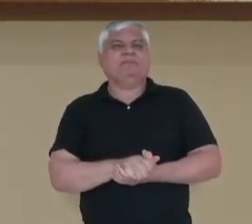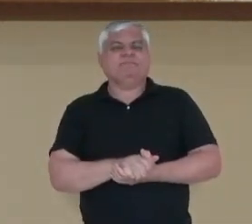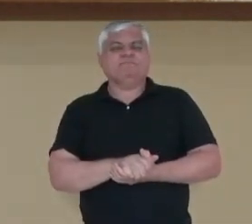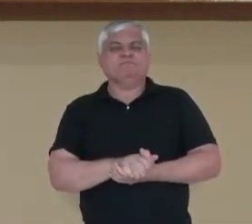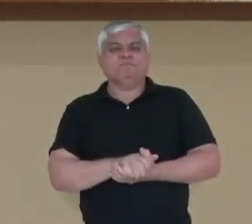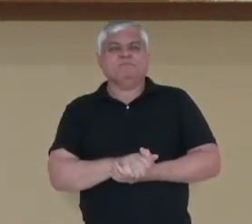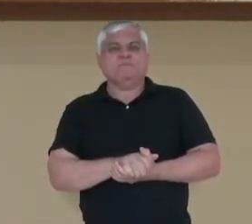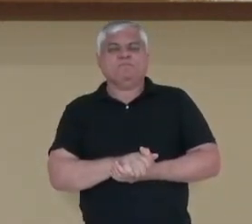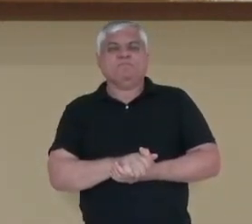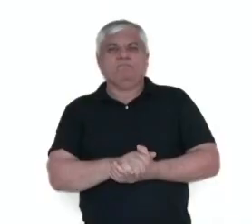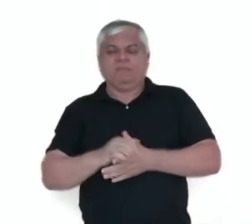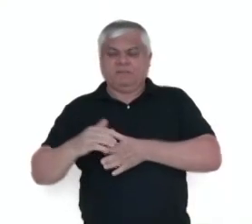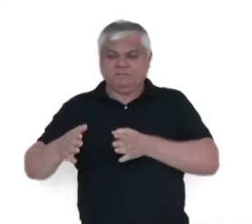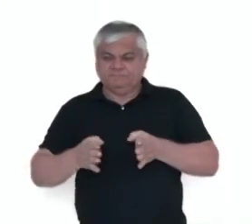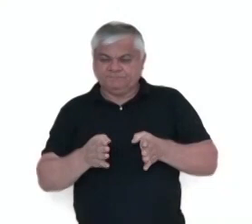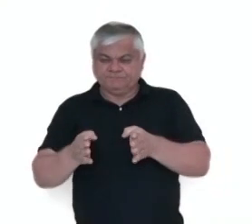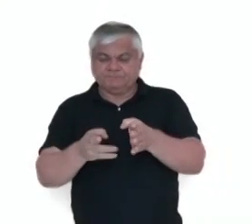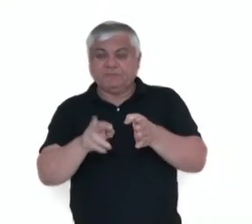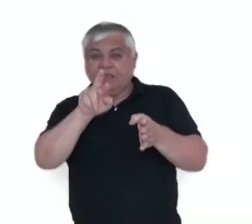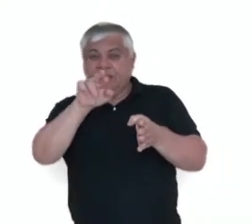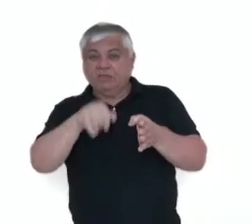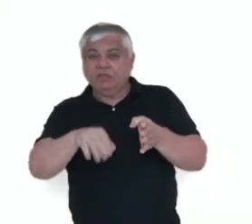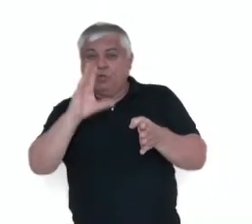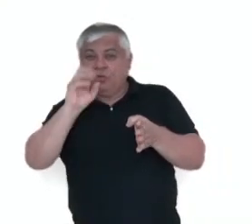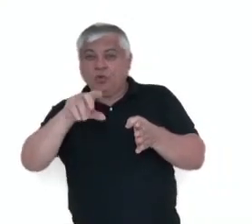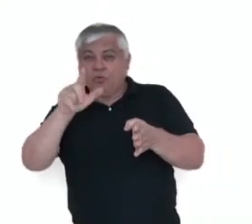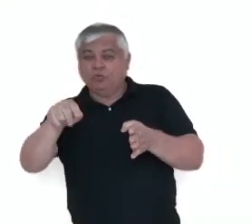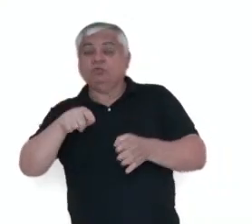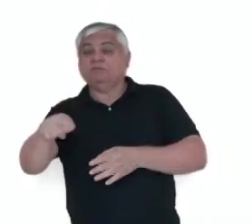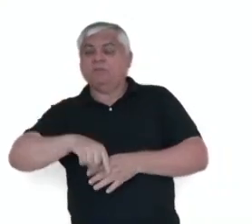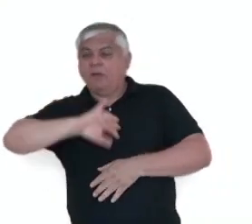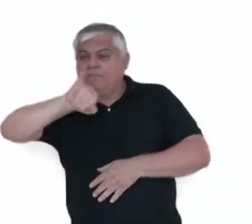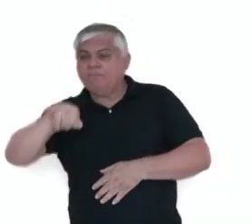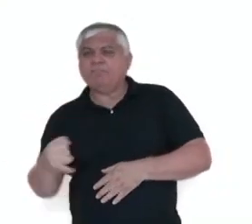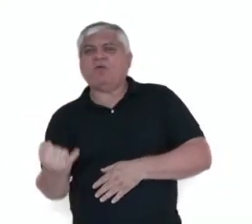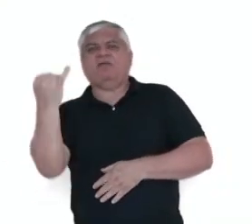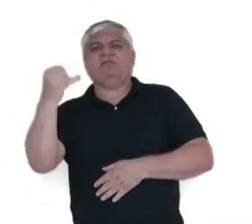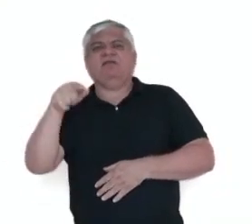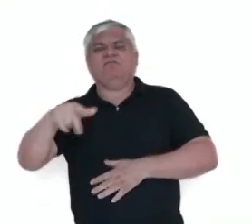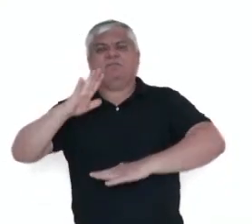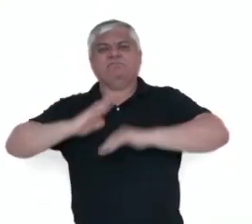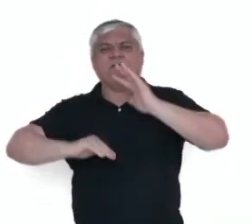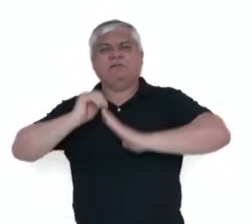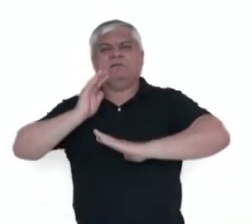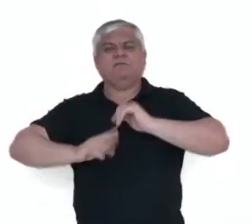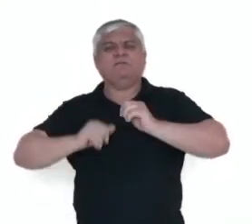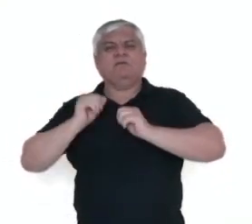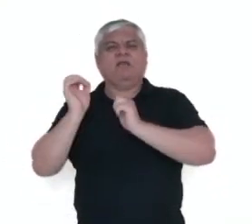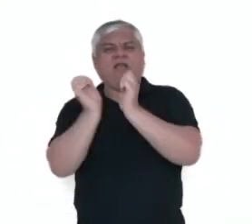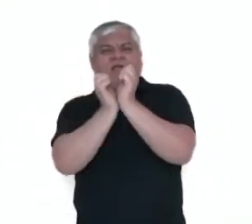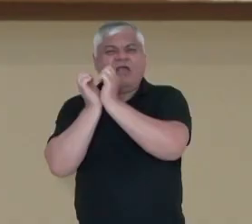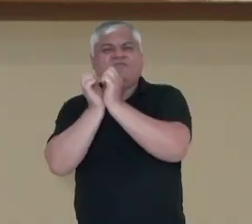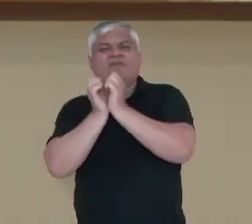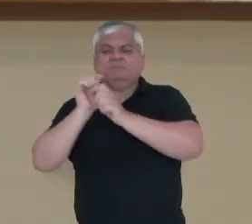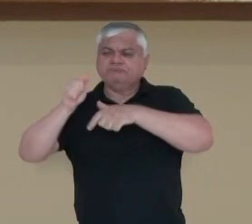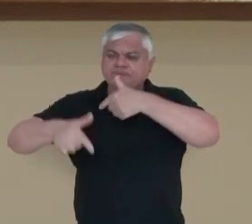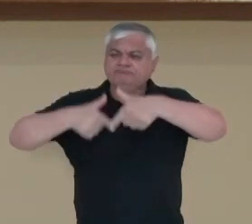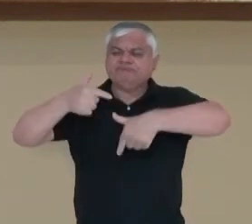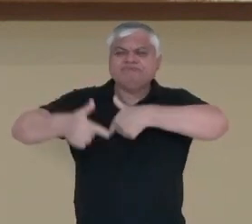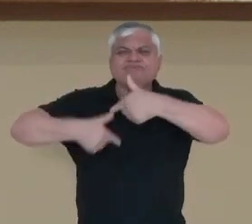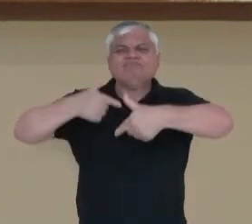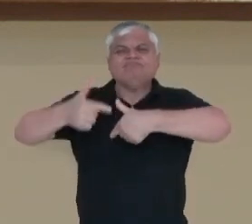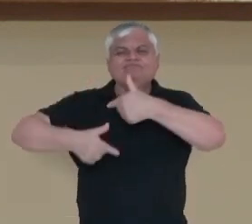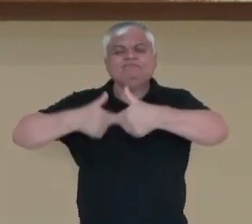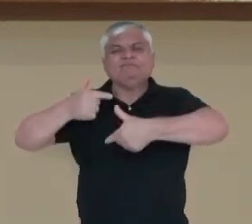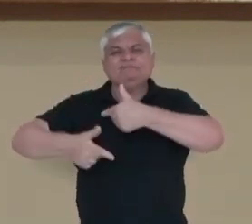Belgas na bacia do rio Congo. Explorando a mão de obra africana, o Leopoldo II, então ele extraiu da região